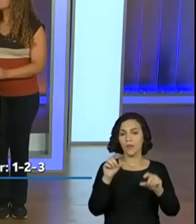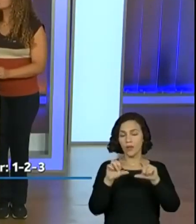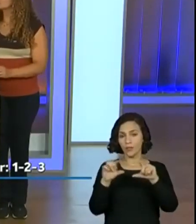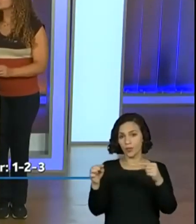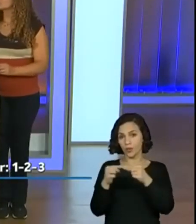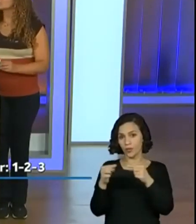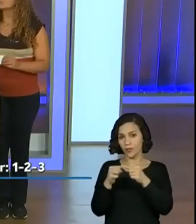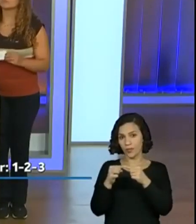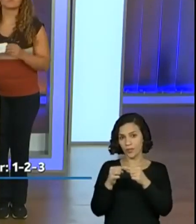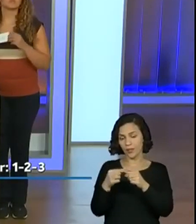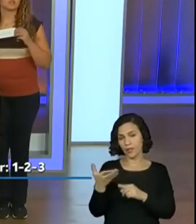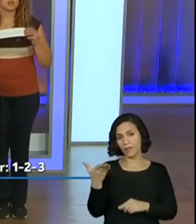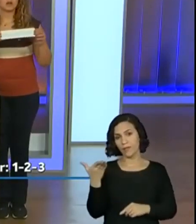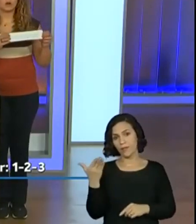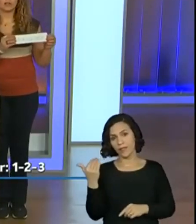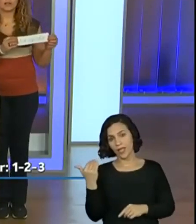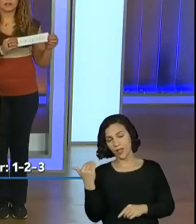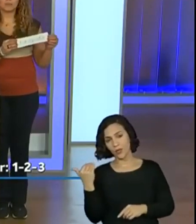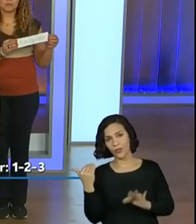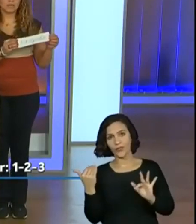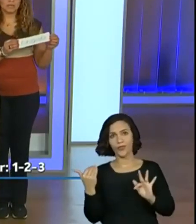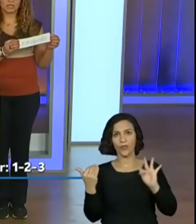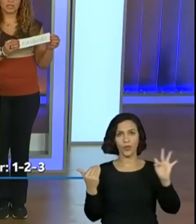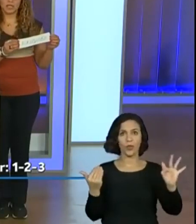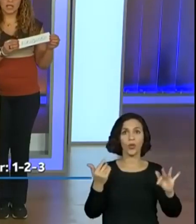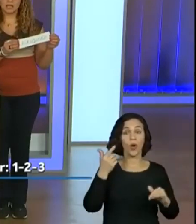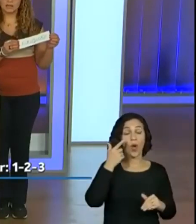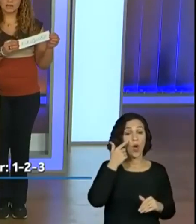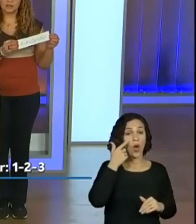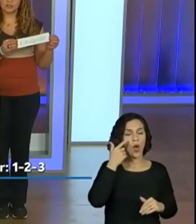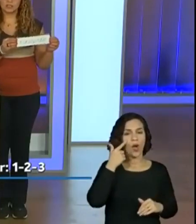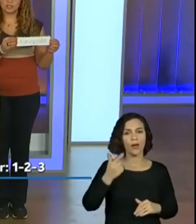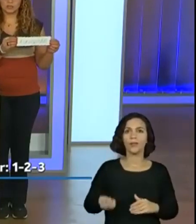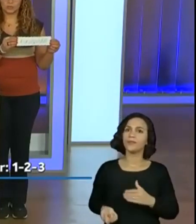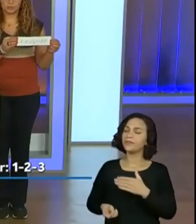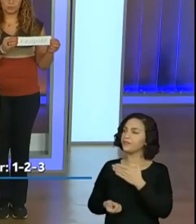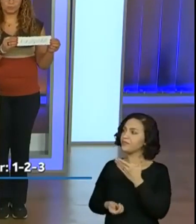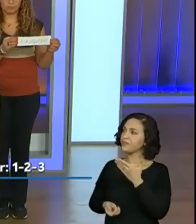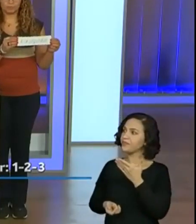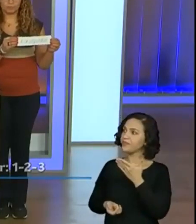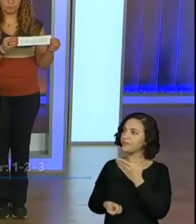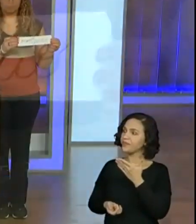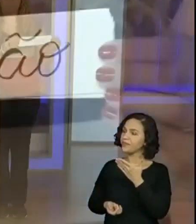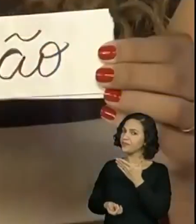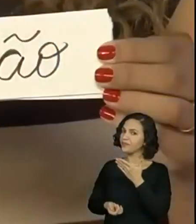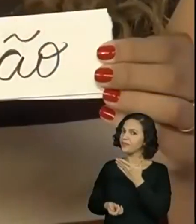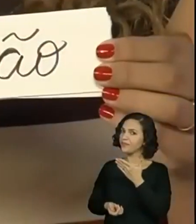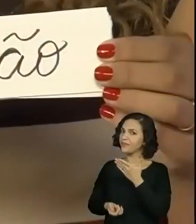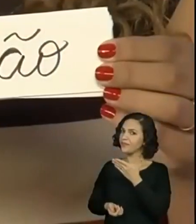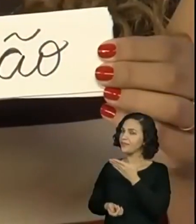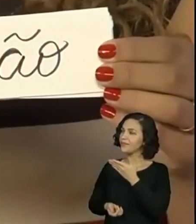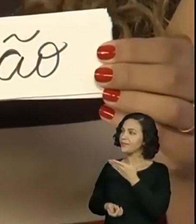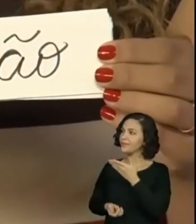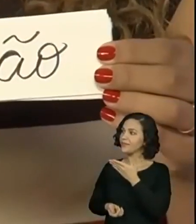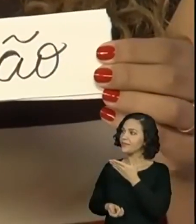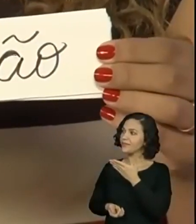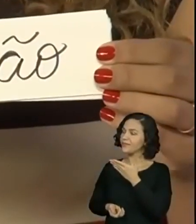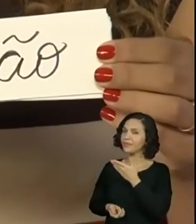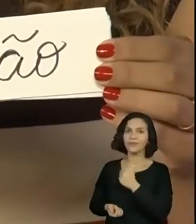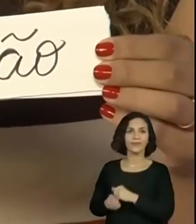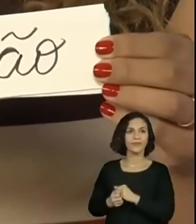vai ficar na fileira do futuro? Olha, essa primeira Vamos aqui. Ver. Exigirão. Digam pra gente